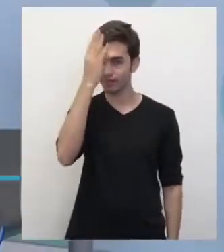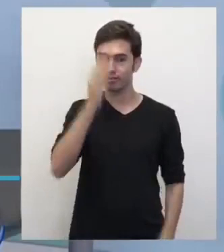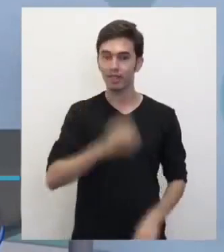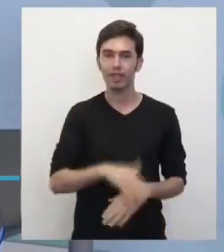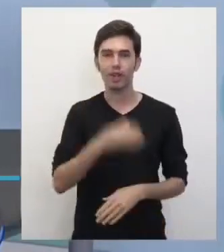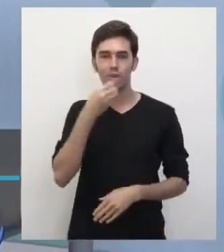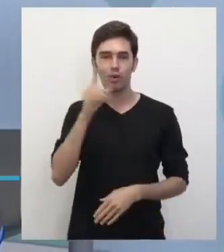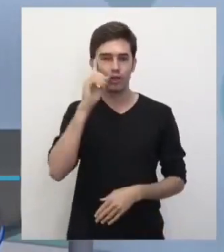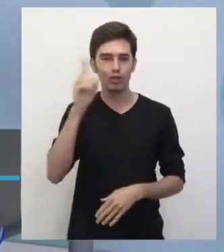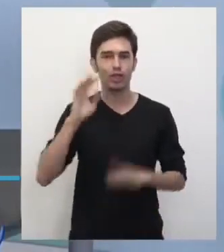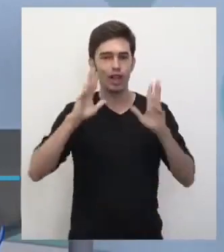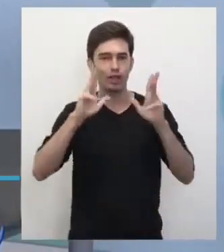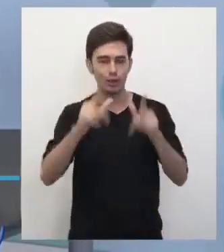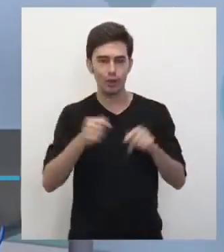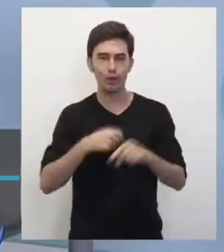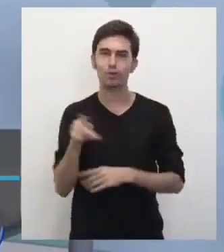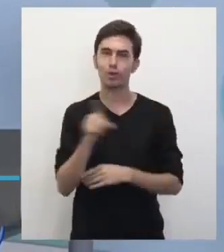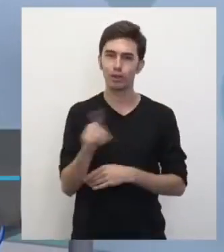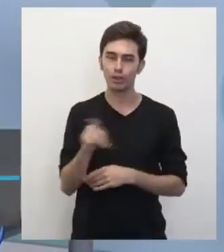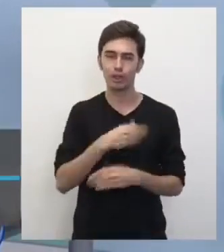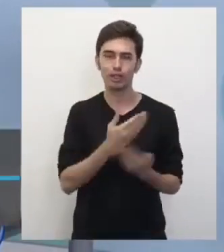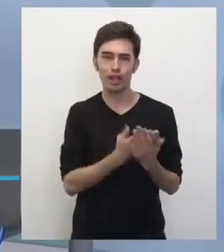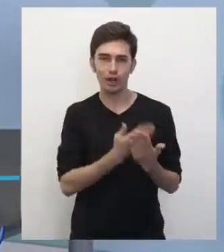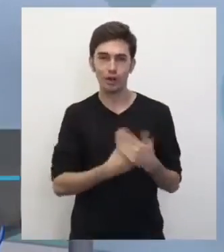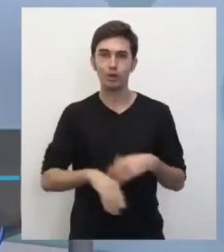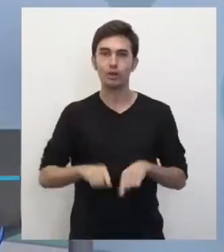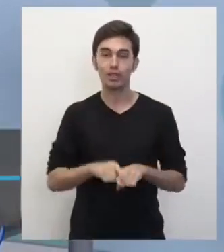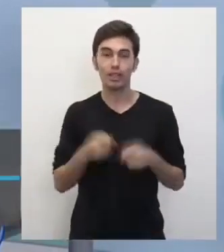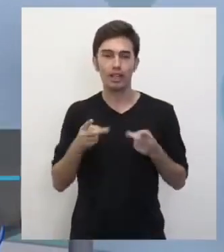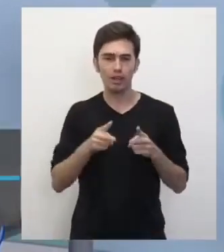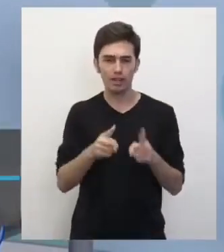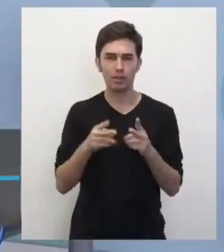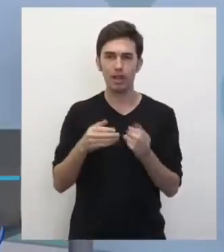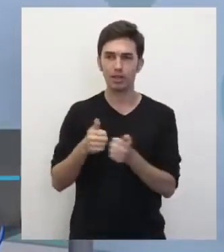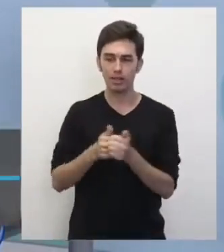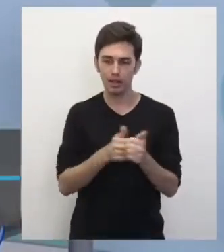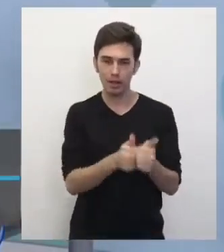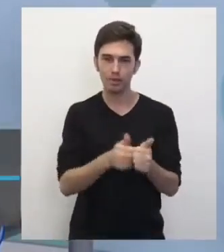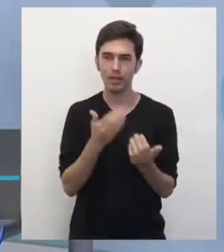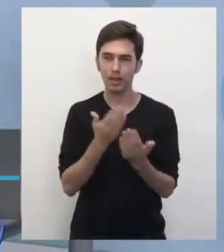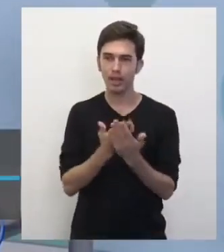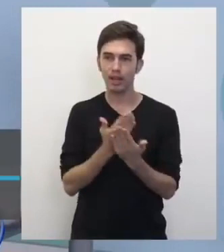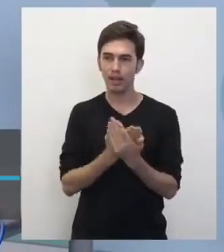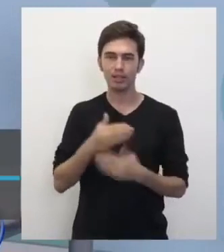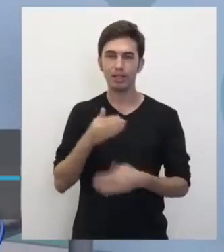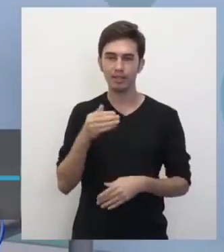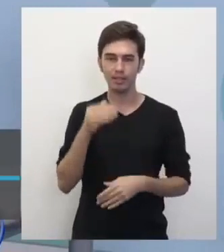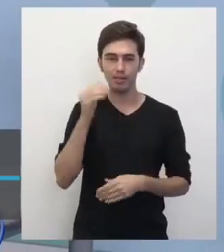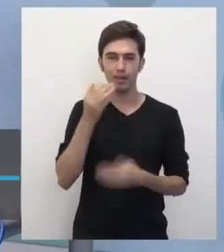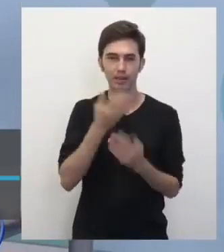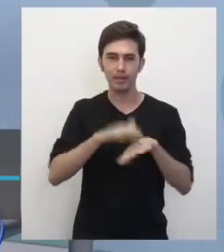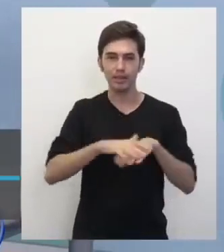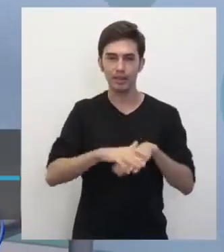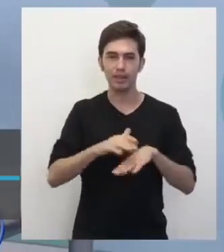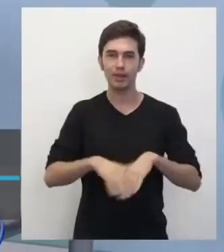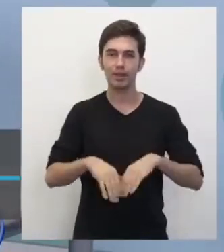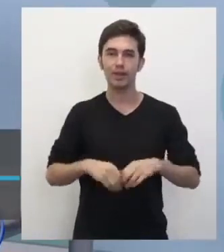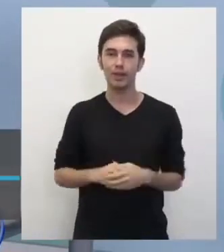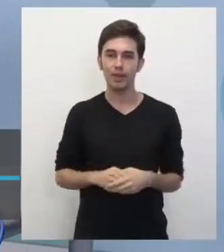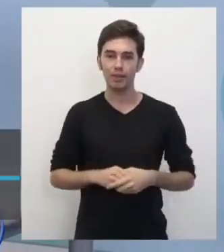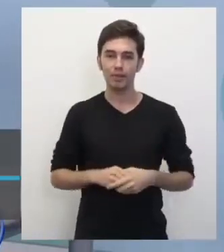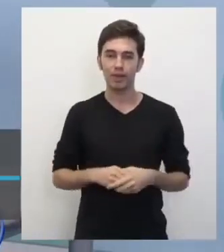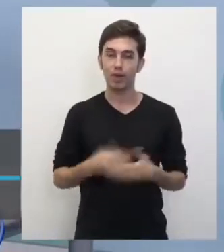professores, todos, né, como o professor Jonas falou, que acompanham as aulas de matemática aqui pelo Centro de Mídias e Educação de São Paulo. Né?